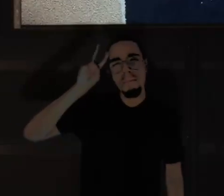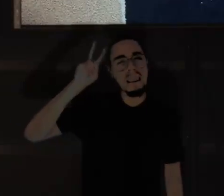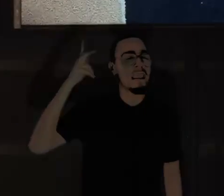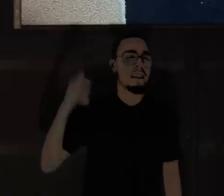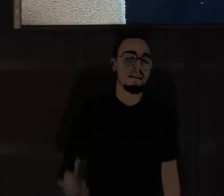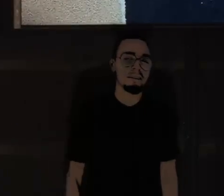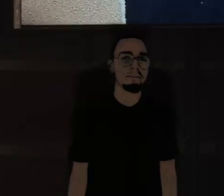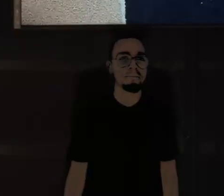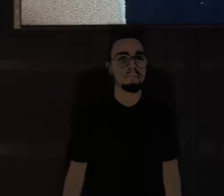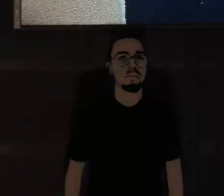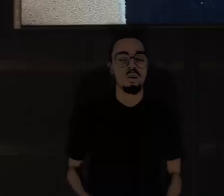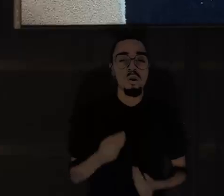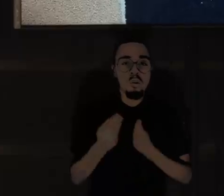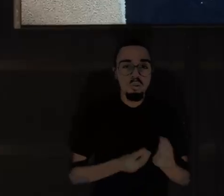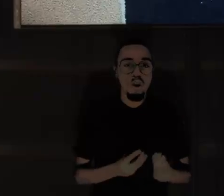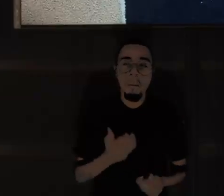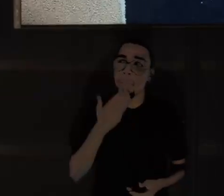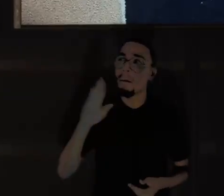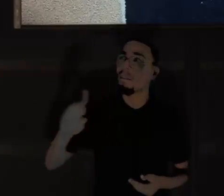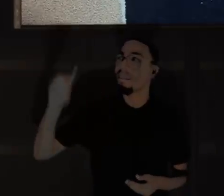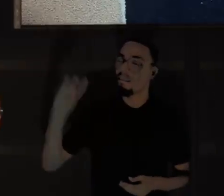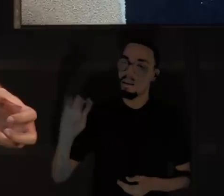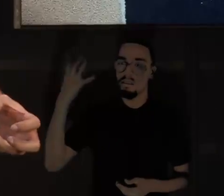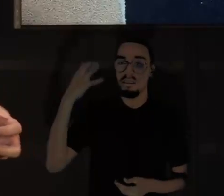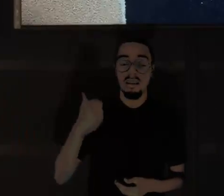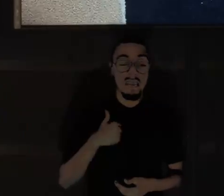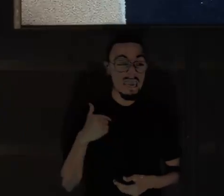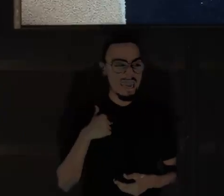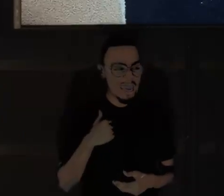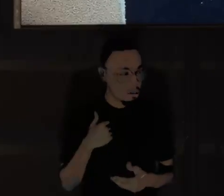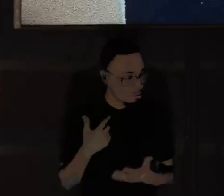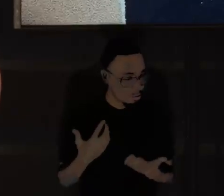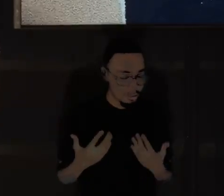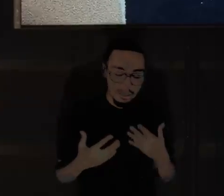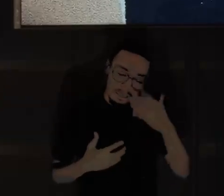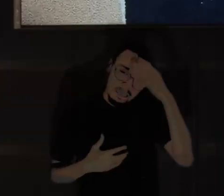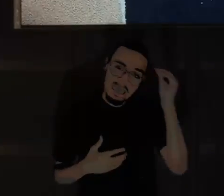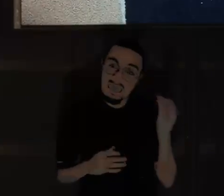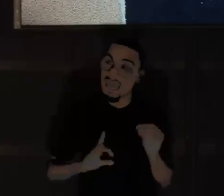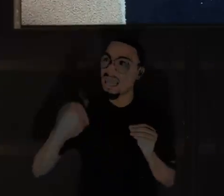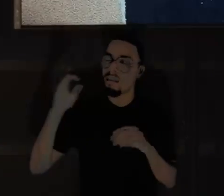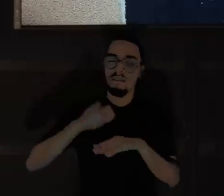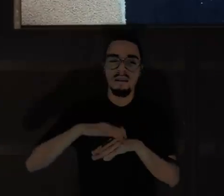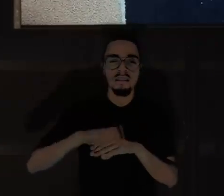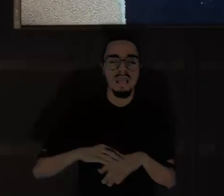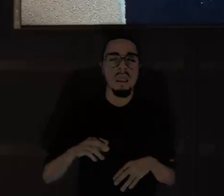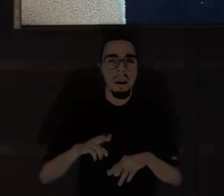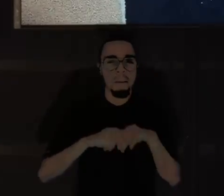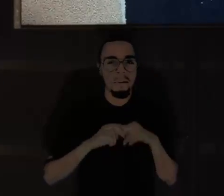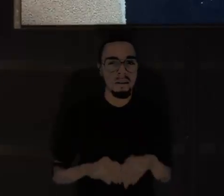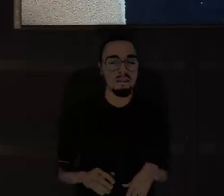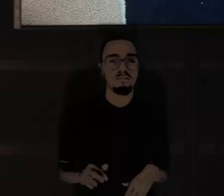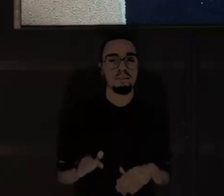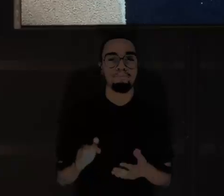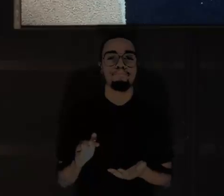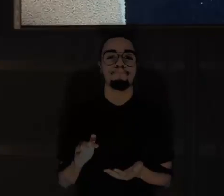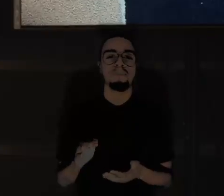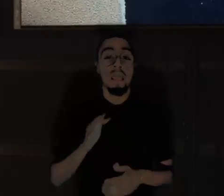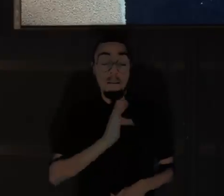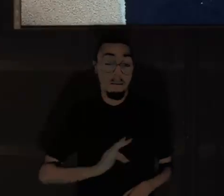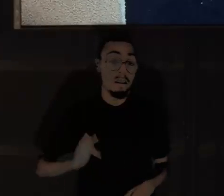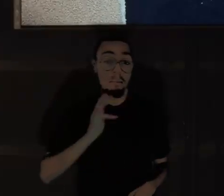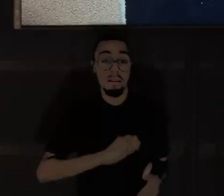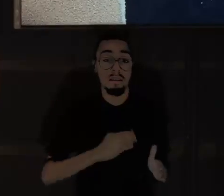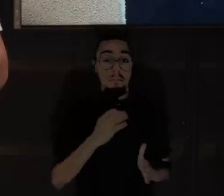Como é que eu vou viver uma promessa de Deus se as marcas saíram? É por isso que Paulo diz em Filipenses